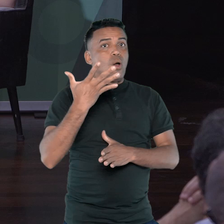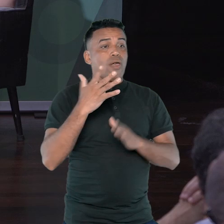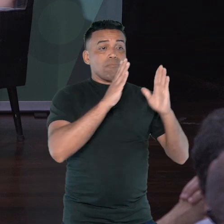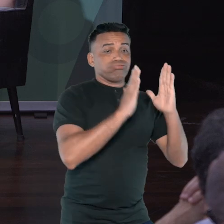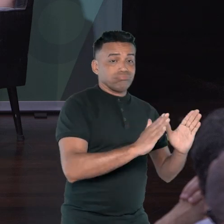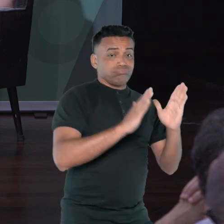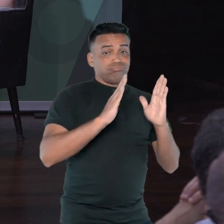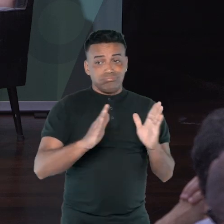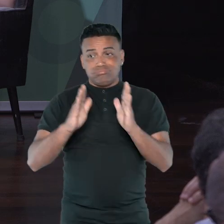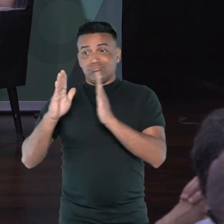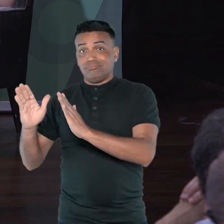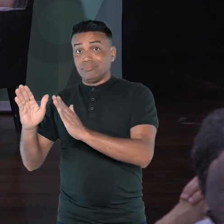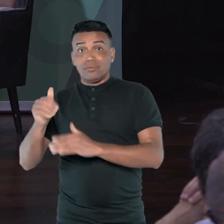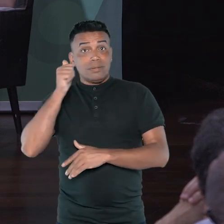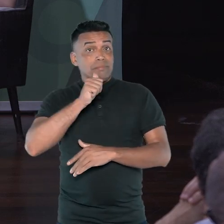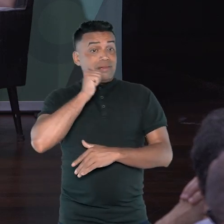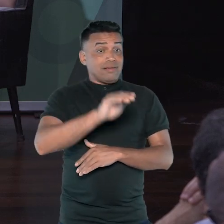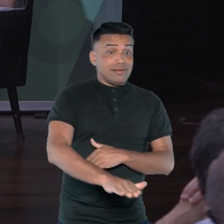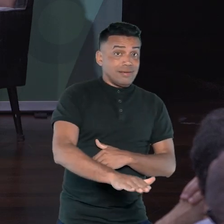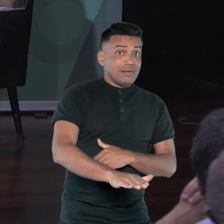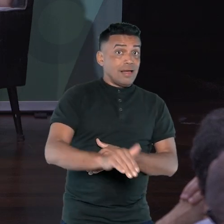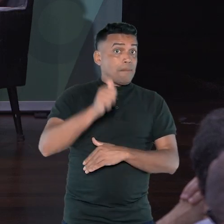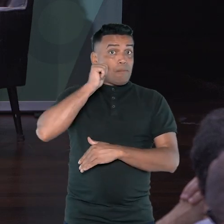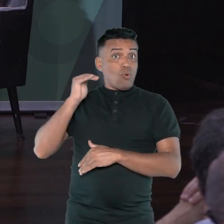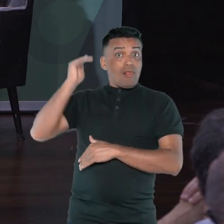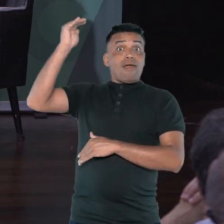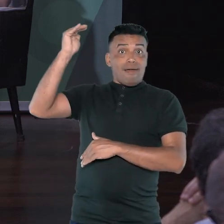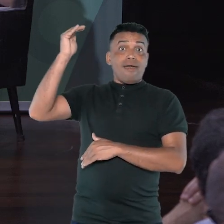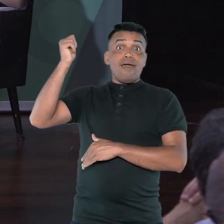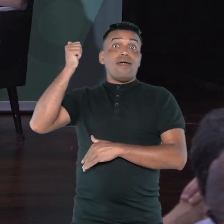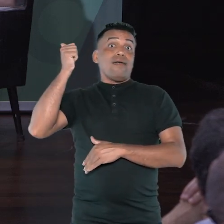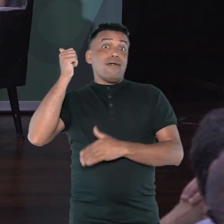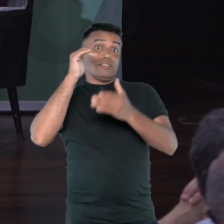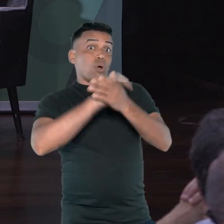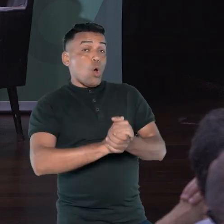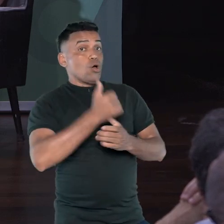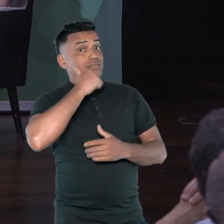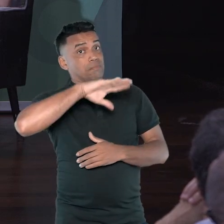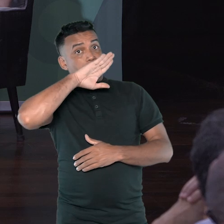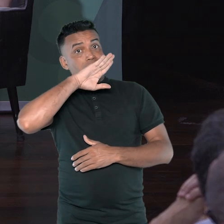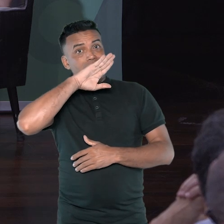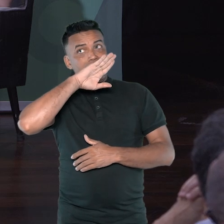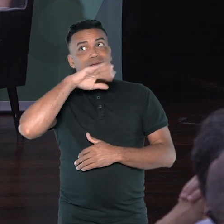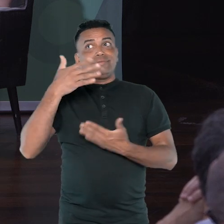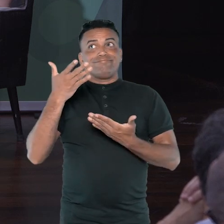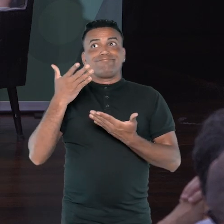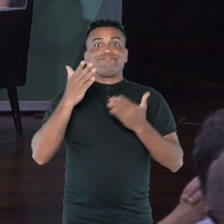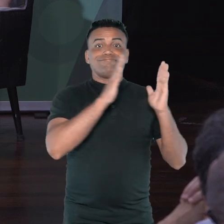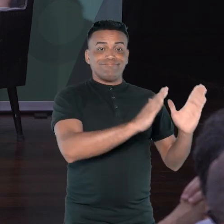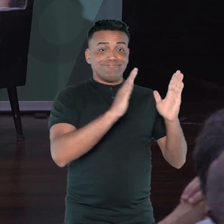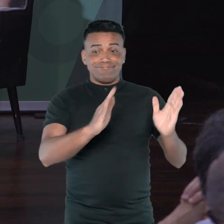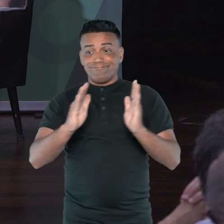contínuo, né, entre a menina, a mulher, a esposa e a mãe. Ele tenta fazer alguma coisa acontecer de forma